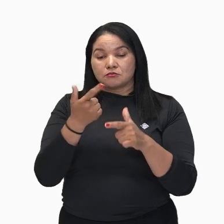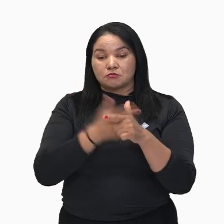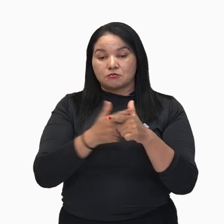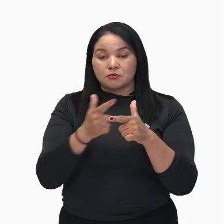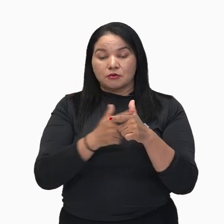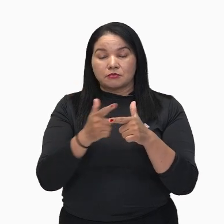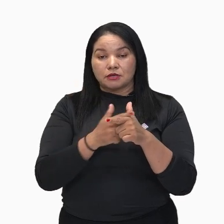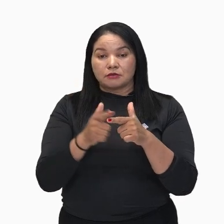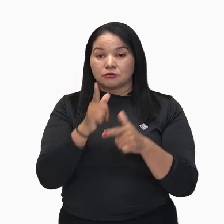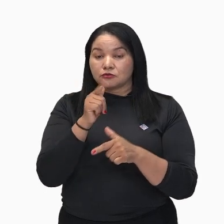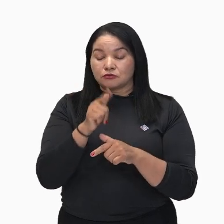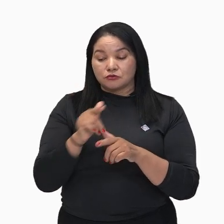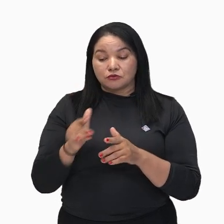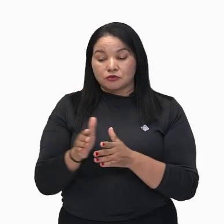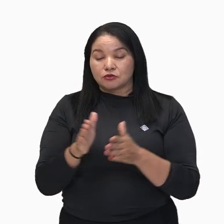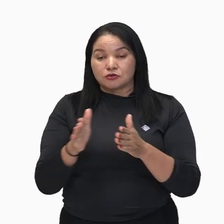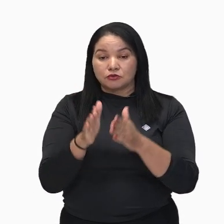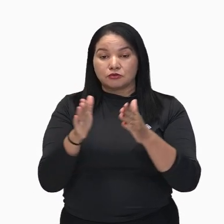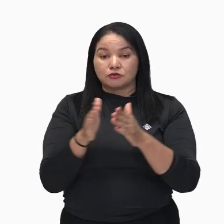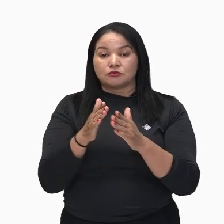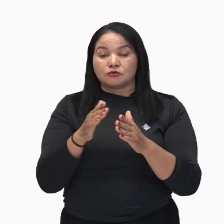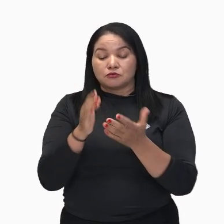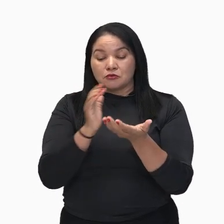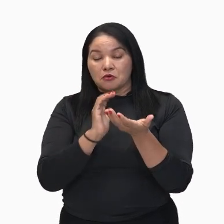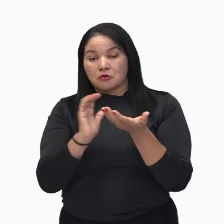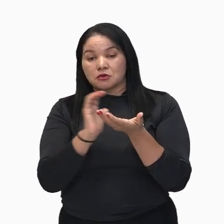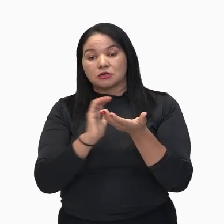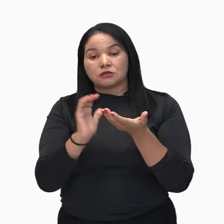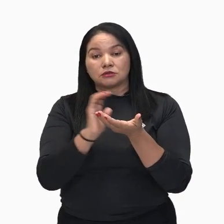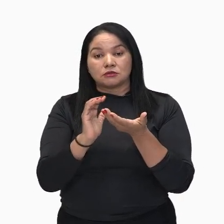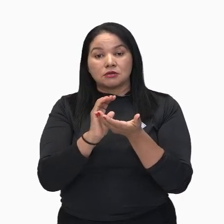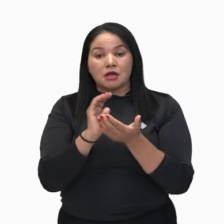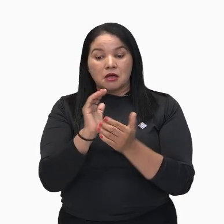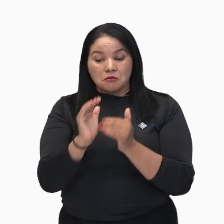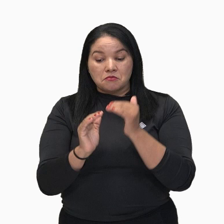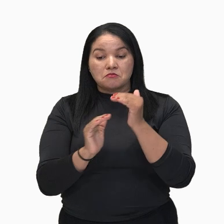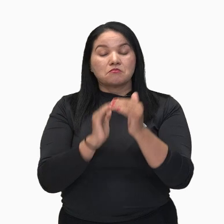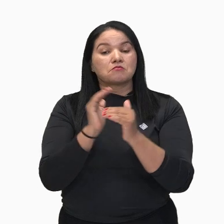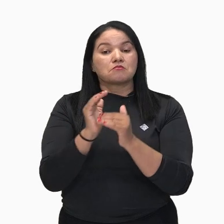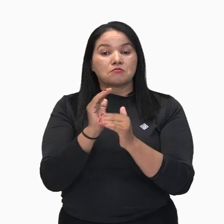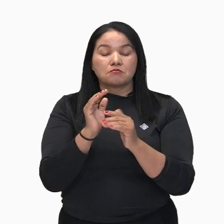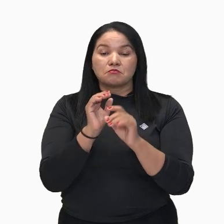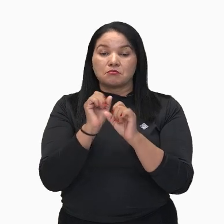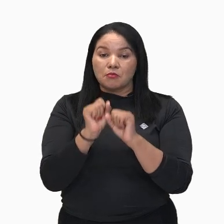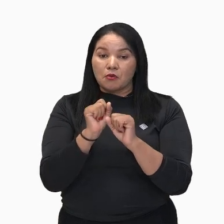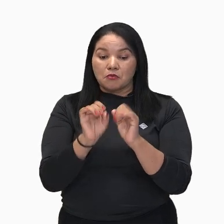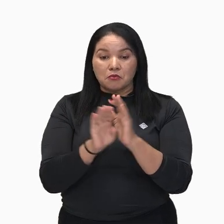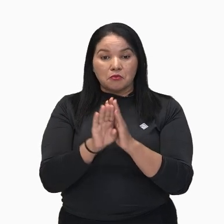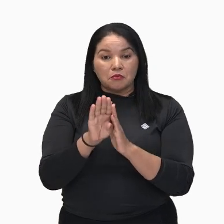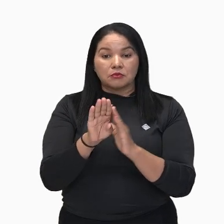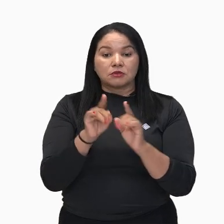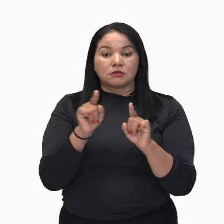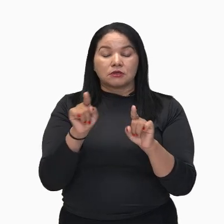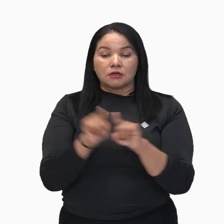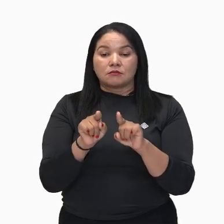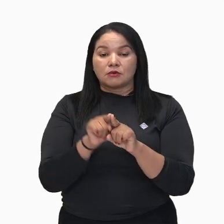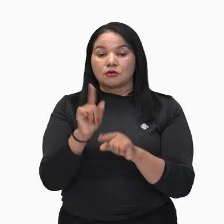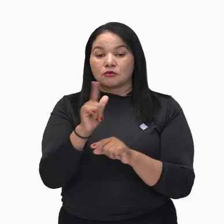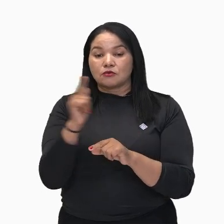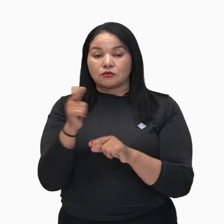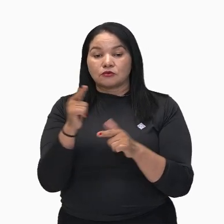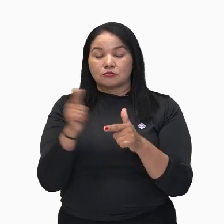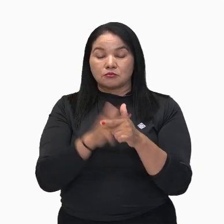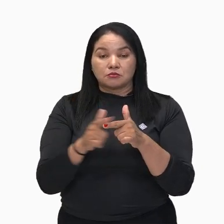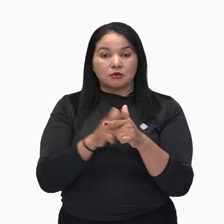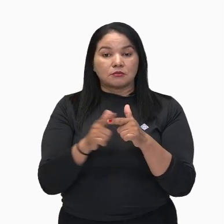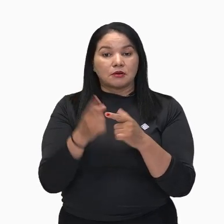situação hídrica do Oriente Médio acaba se agravando cada vez mais, e uma outra situação que acaba